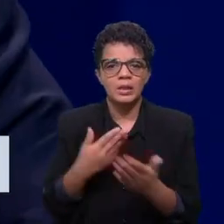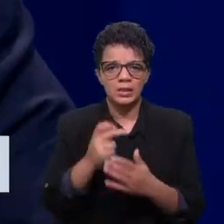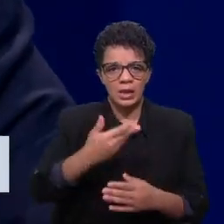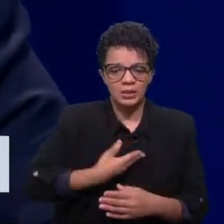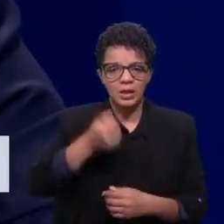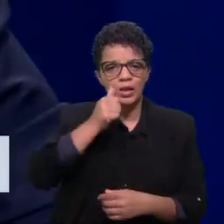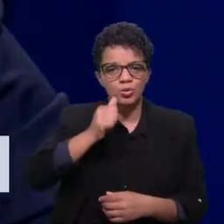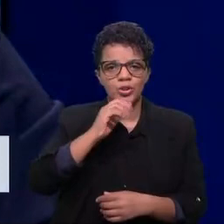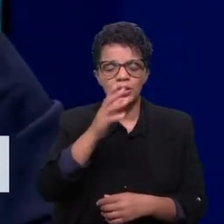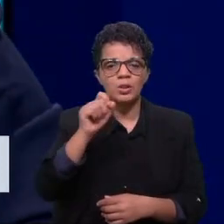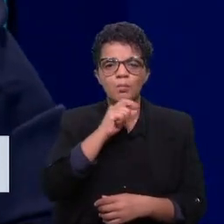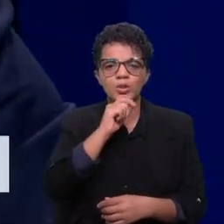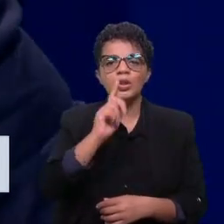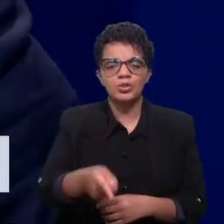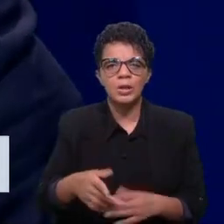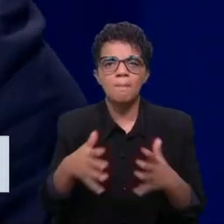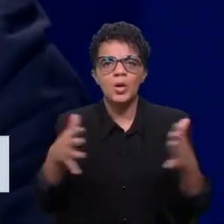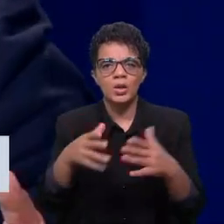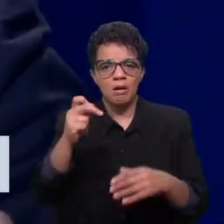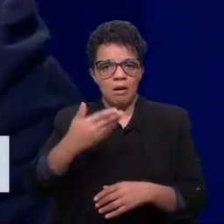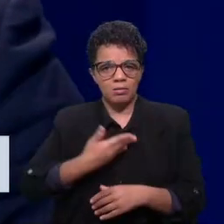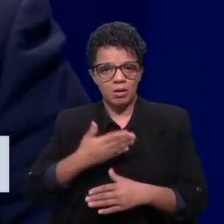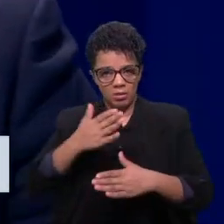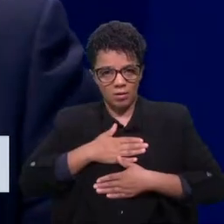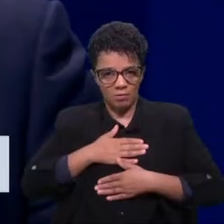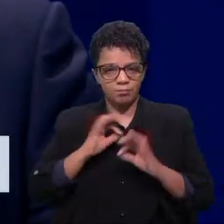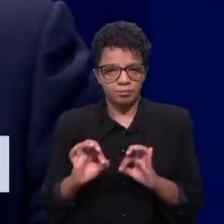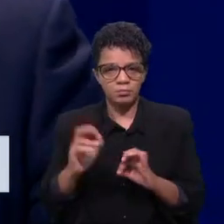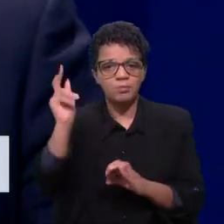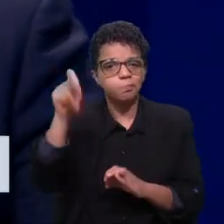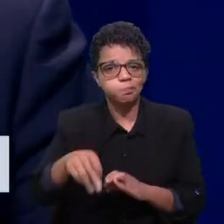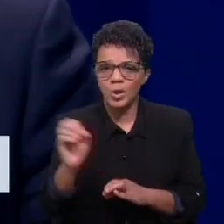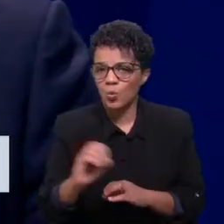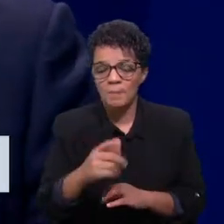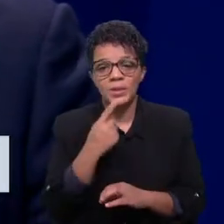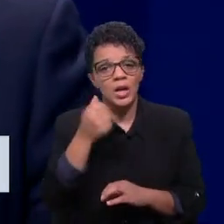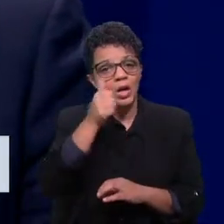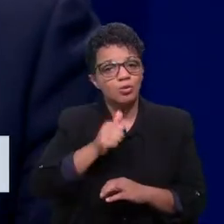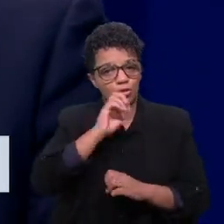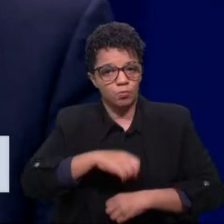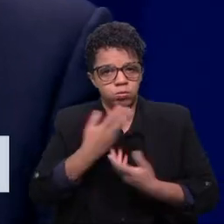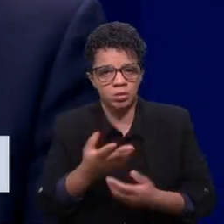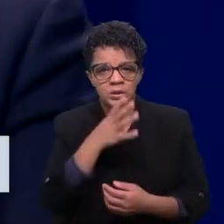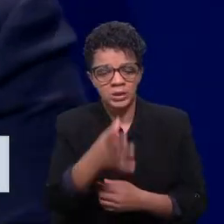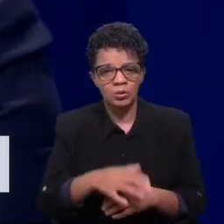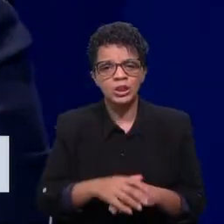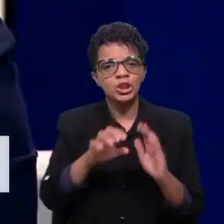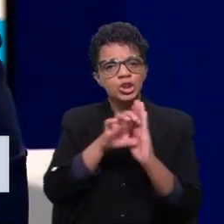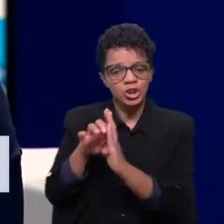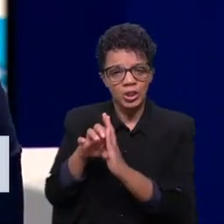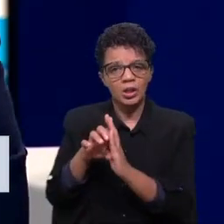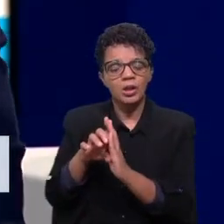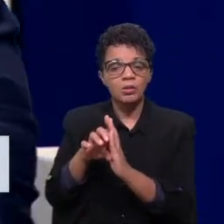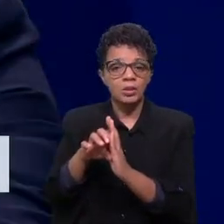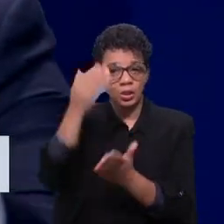disse a única hipótese que temos é darem uma maioria Clara a AD absoluta isso não aconteceu ou seja os assanos falaram disseram ao que o chega duplicaria aos